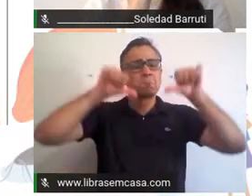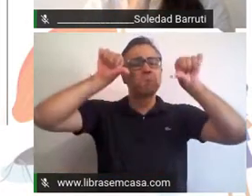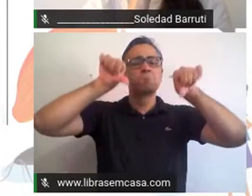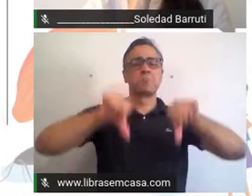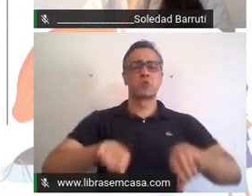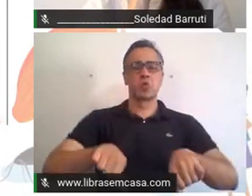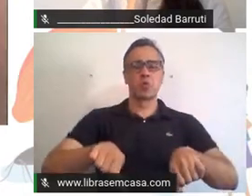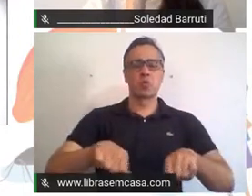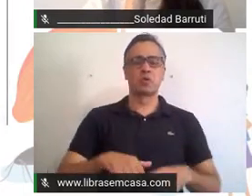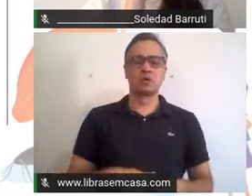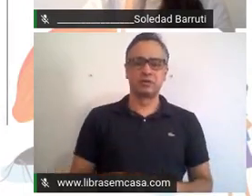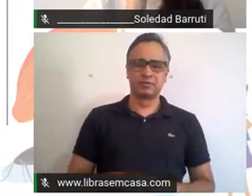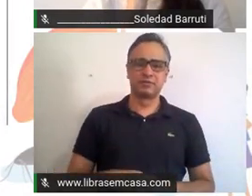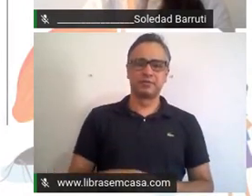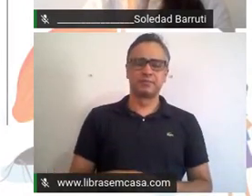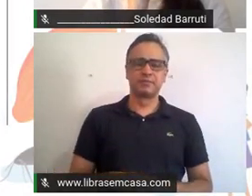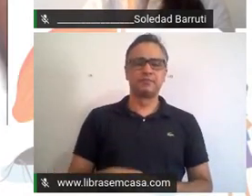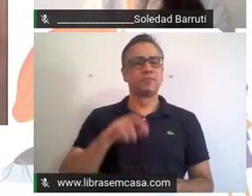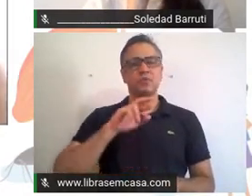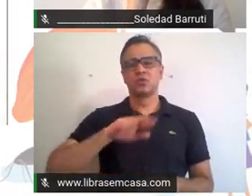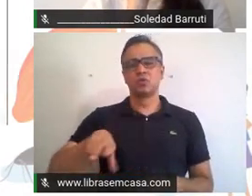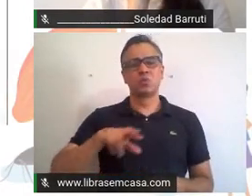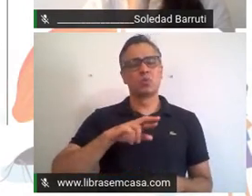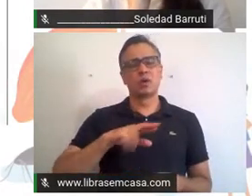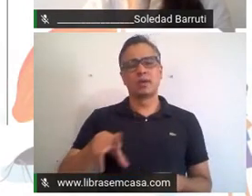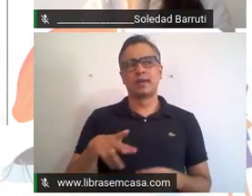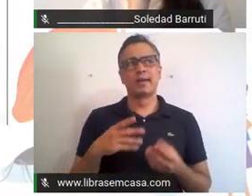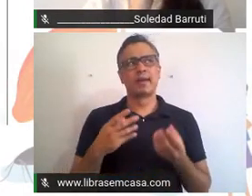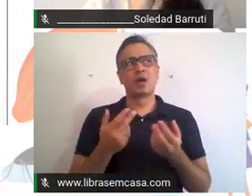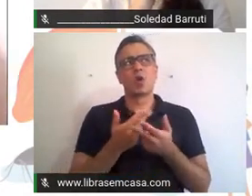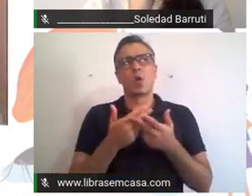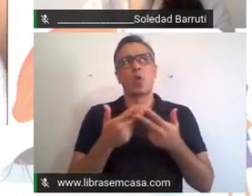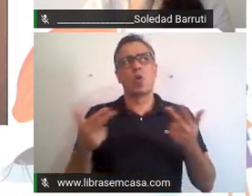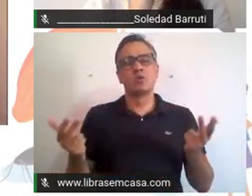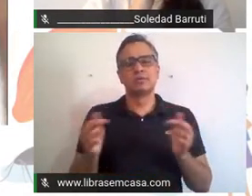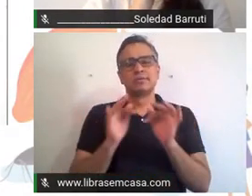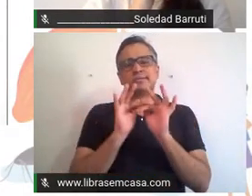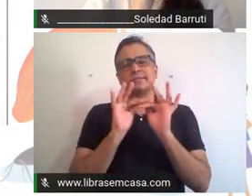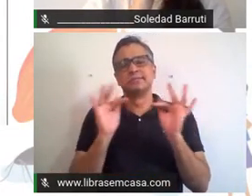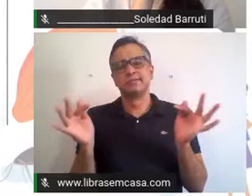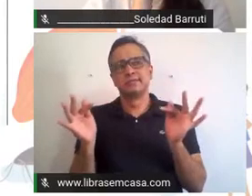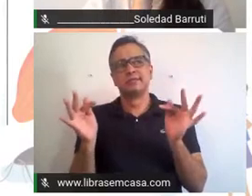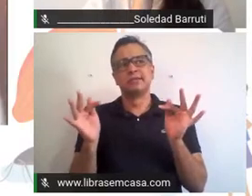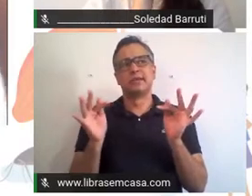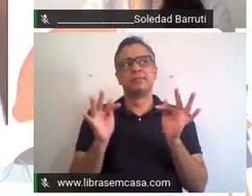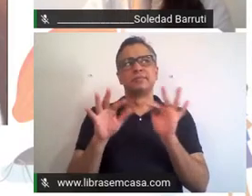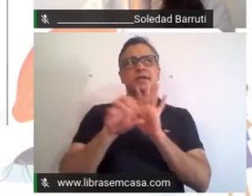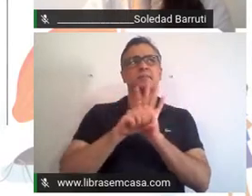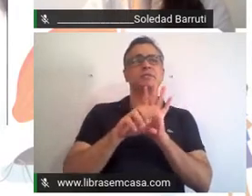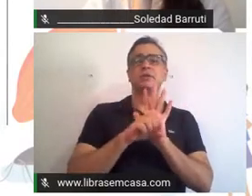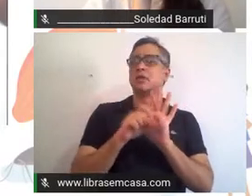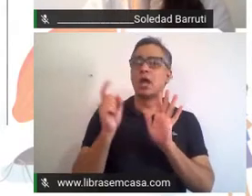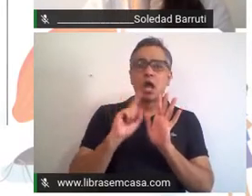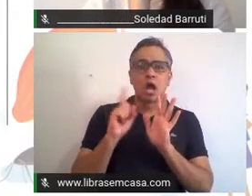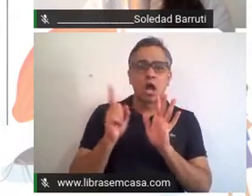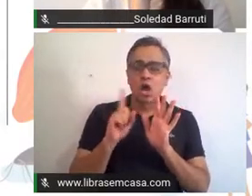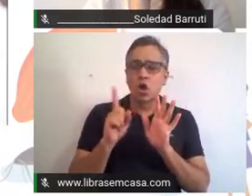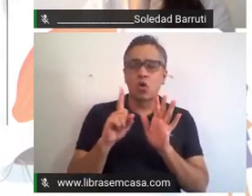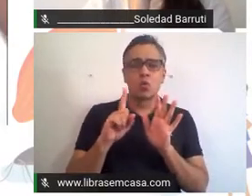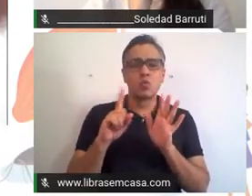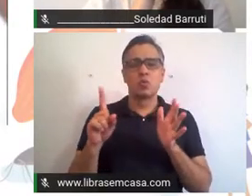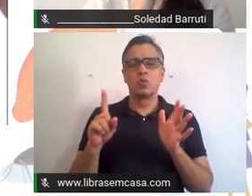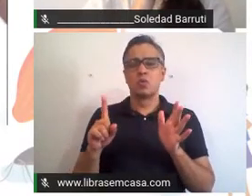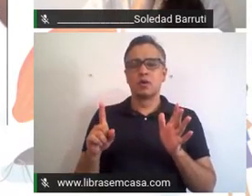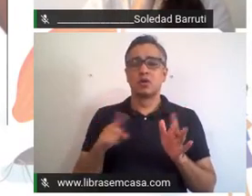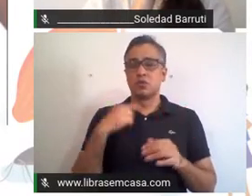questão abstrata, né? Uma questão só afetiva, todos nós estamos pior. Não,